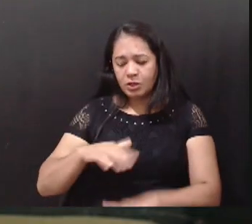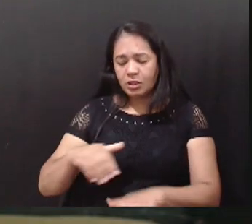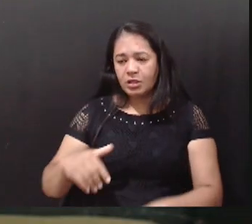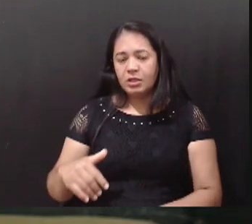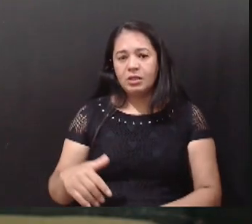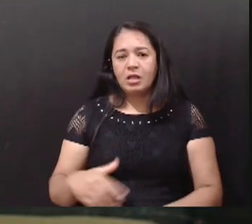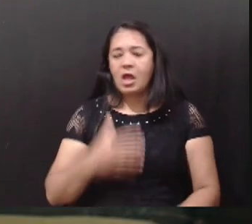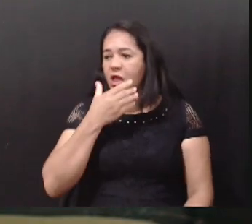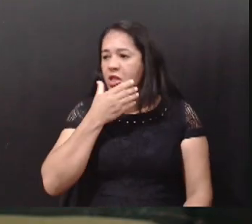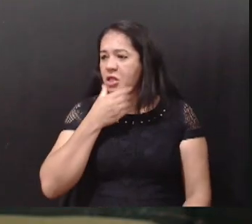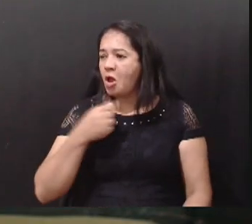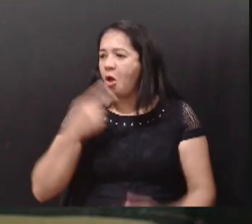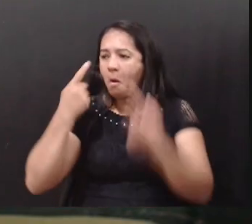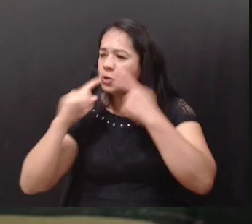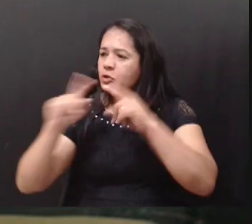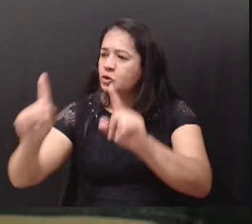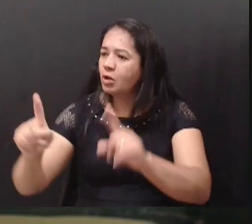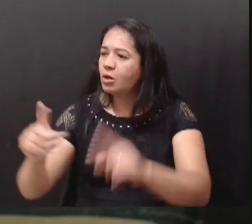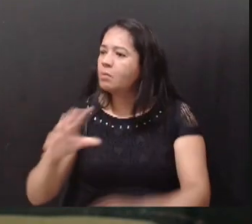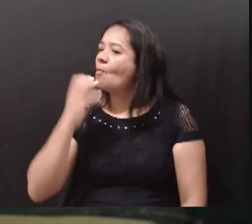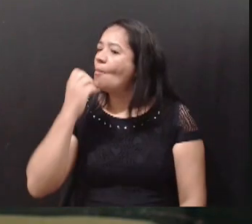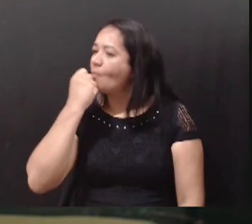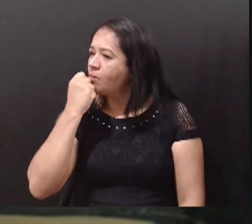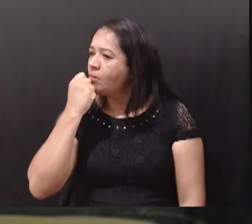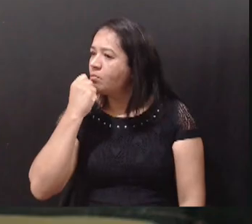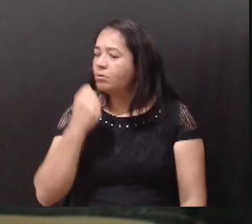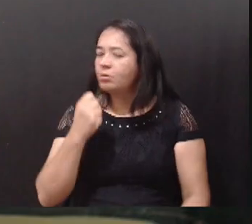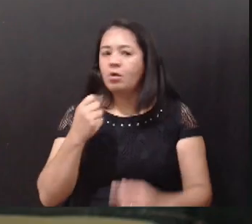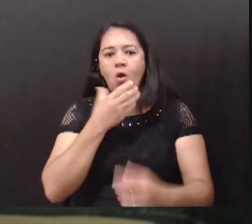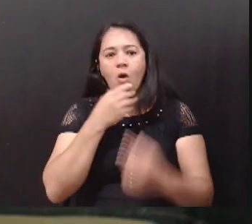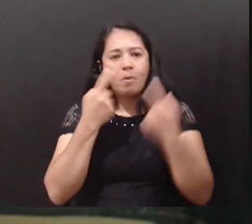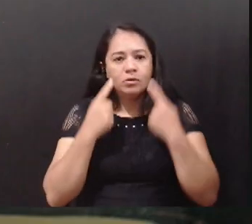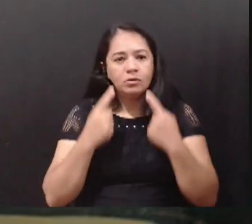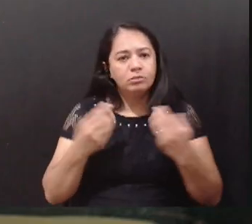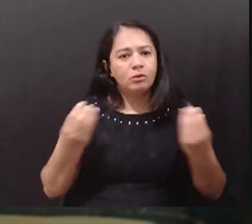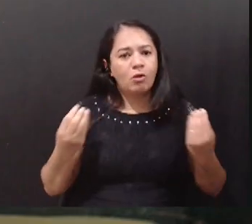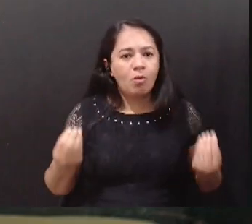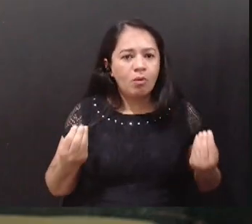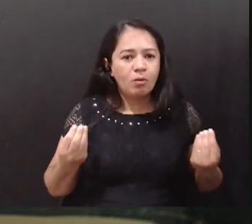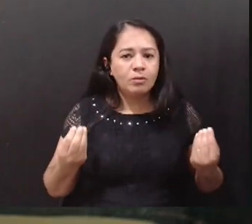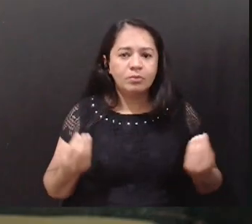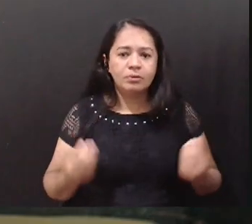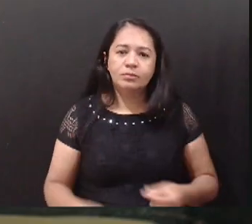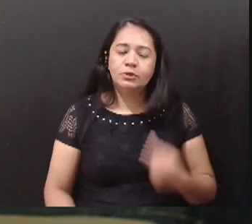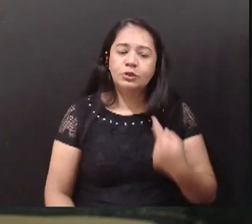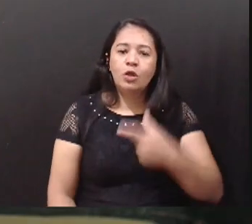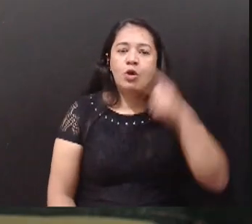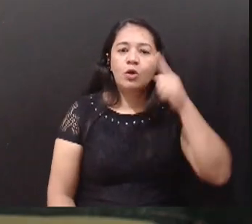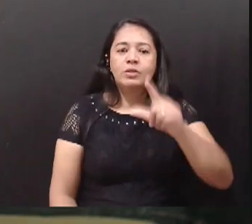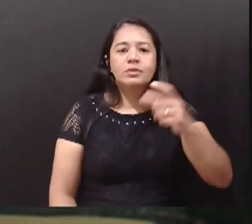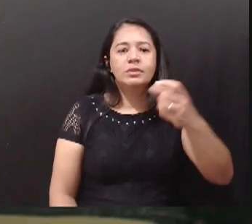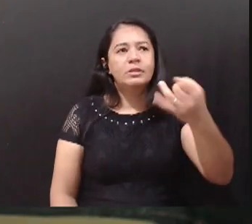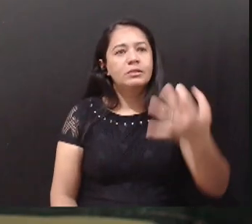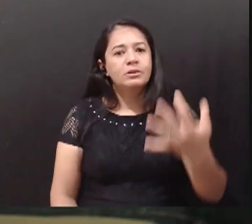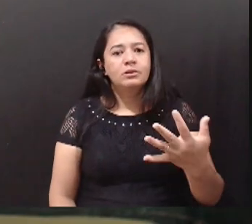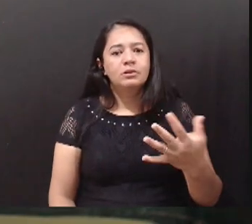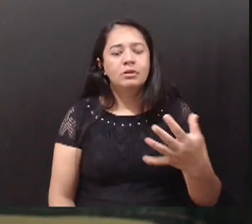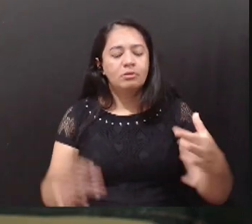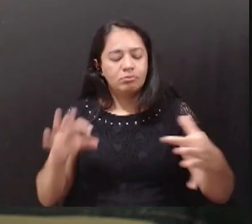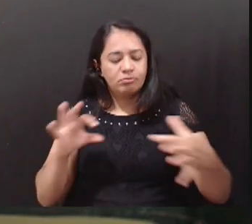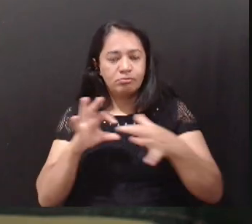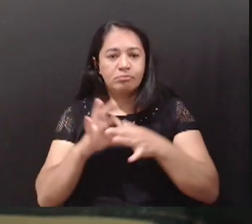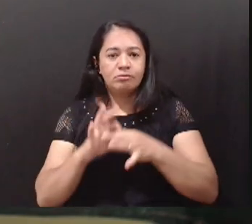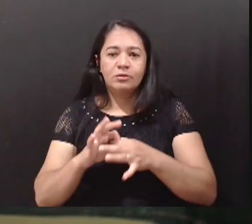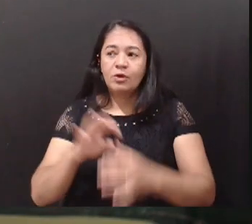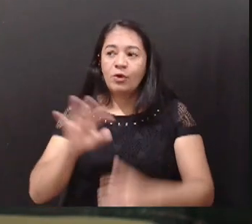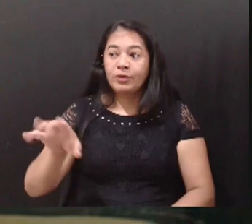chora. Engole o choro, né? Homem não chora. E aí a gente consegue fazer uma conexão com isso que você trouxe